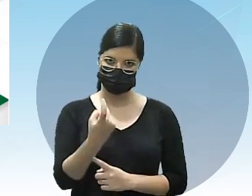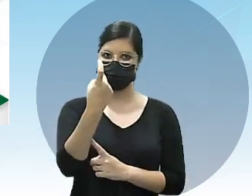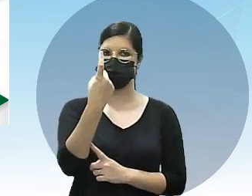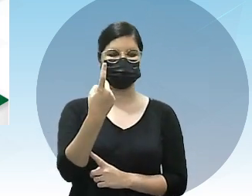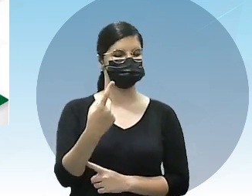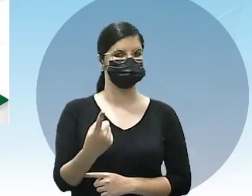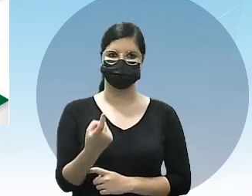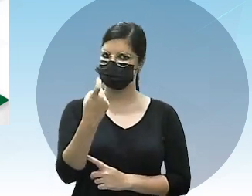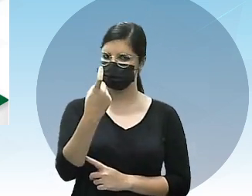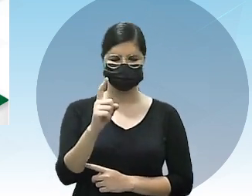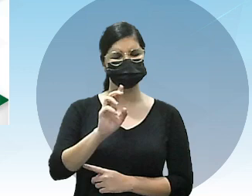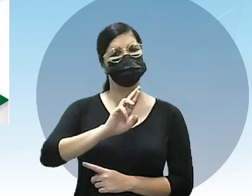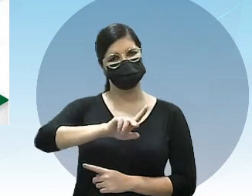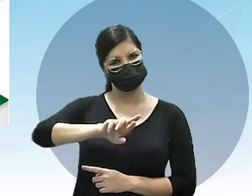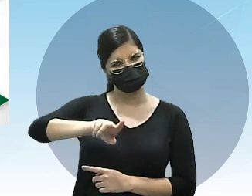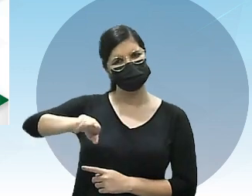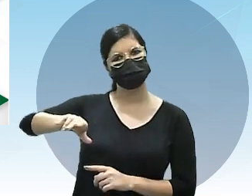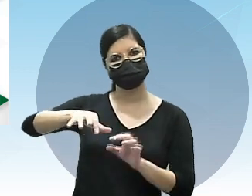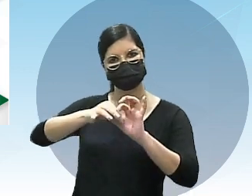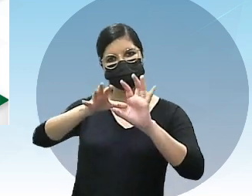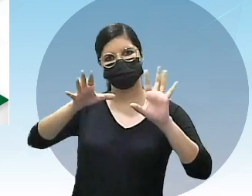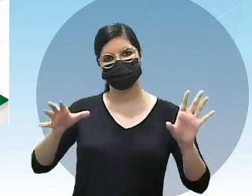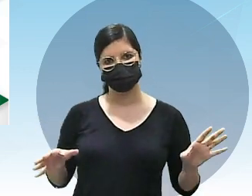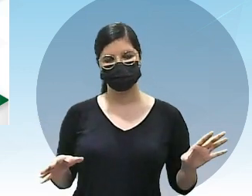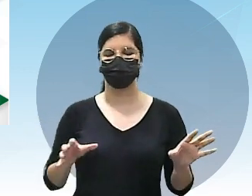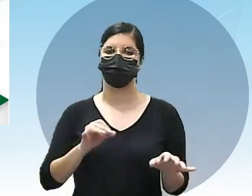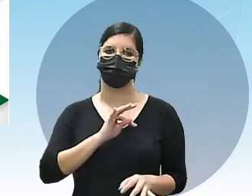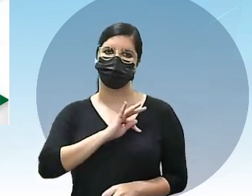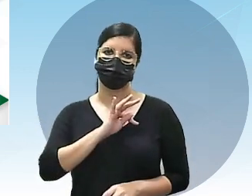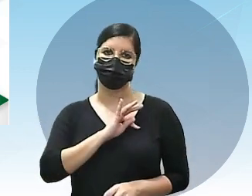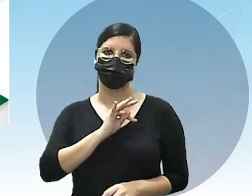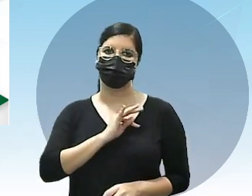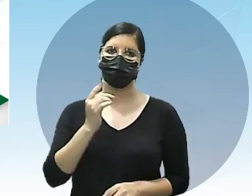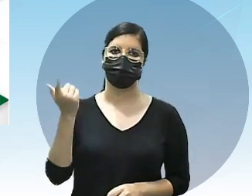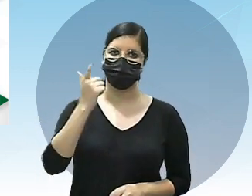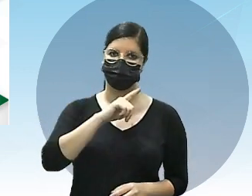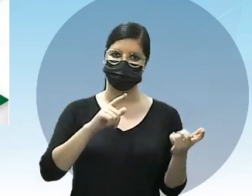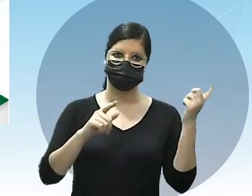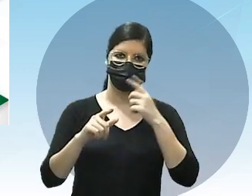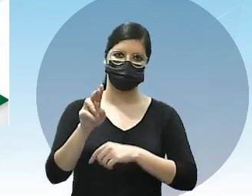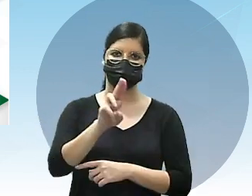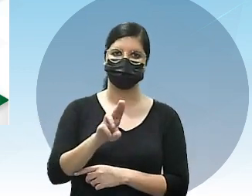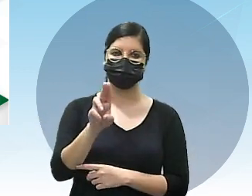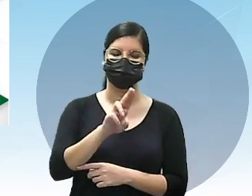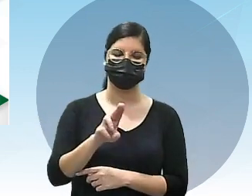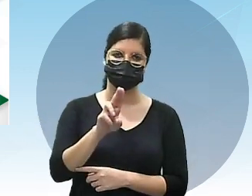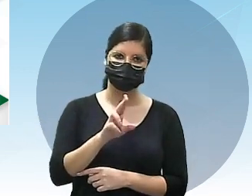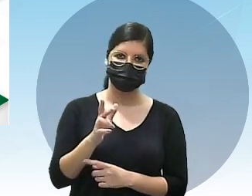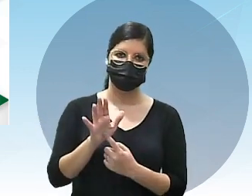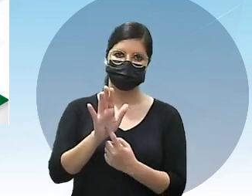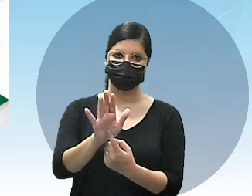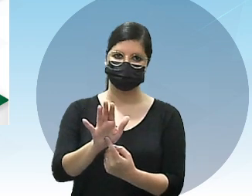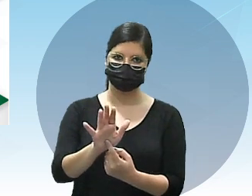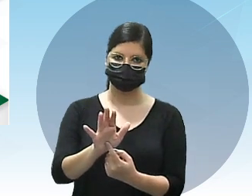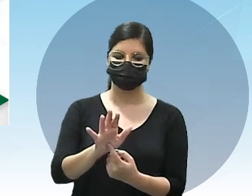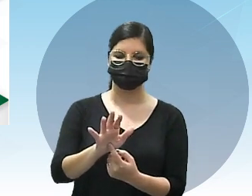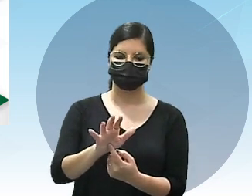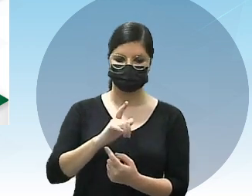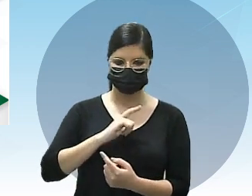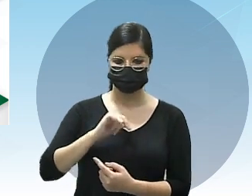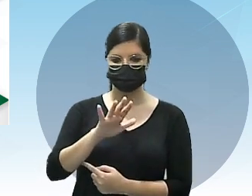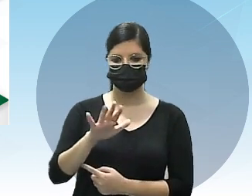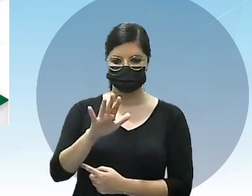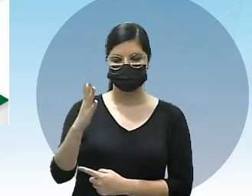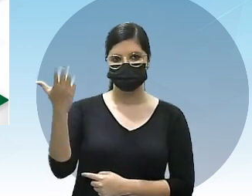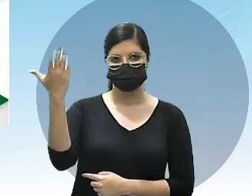né ela possui e várias técnicas de níveis de técnicas que poderão ser utilizadas durante aquela apresentação trouxe umas